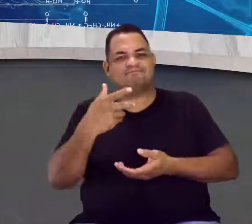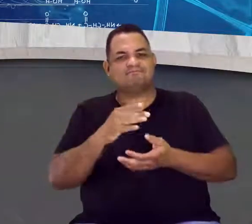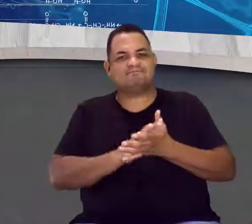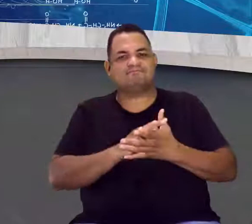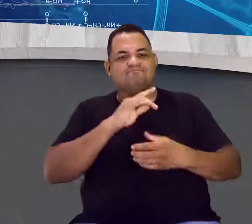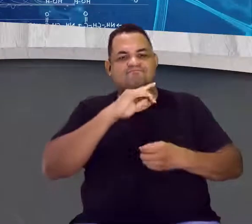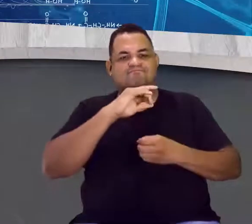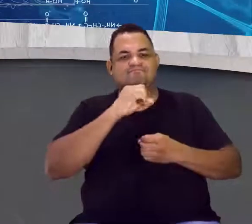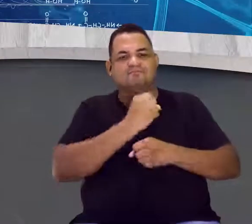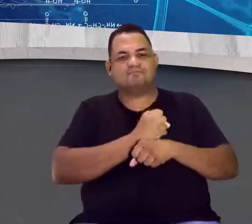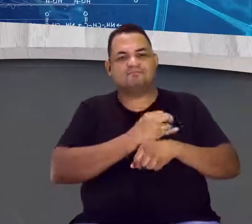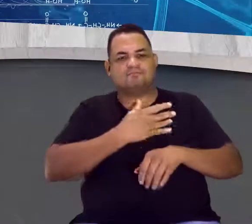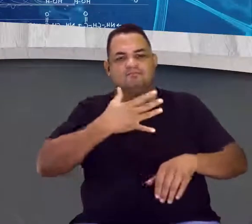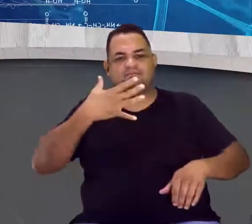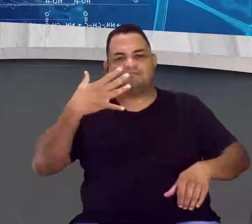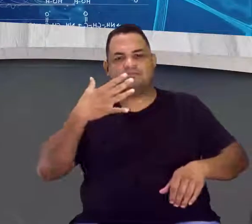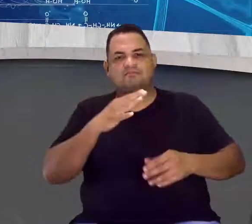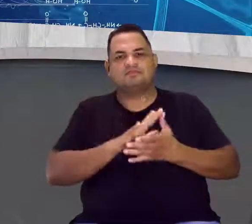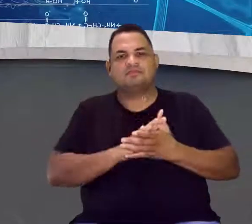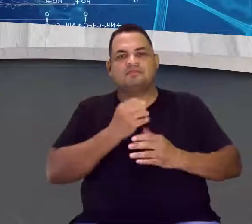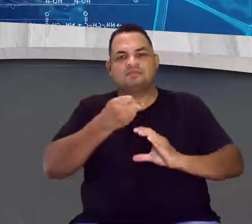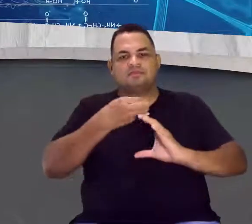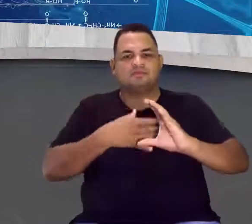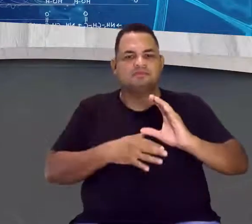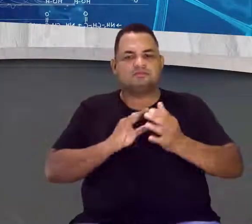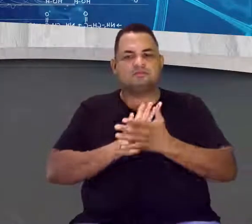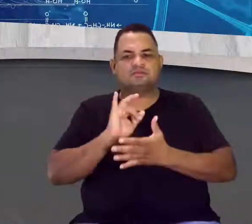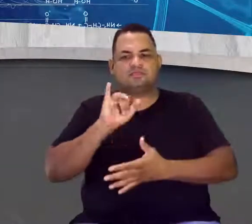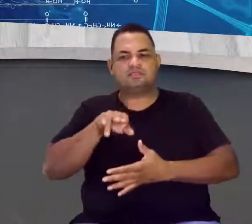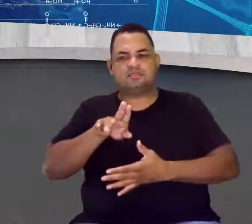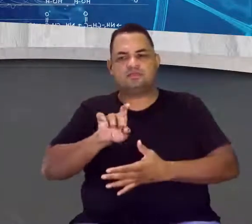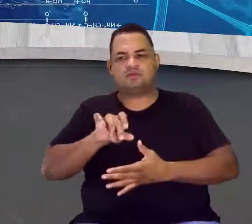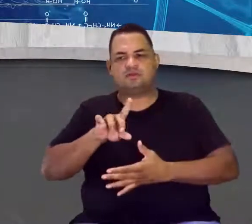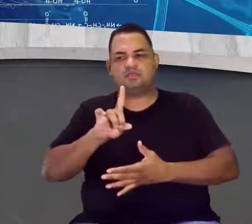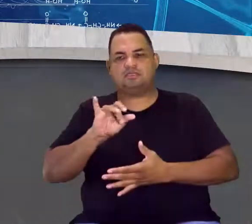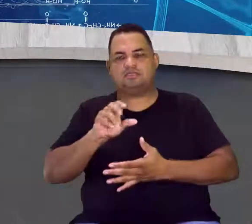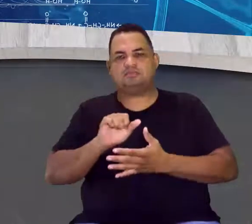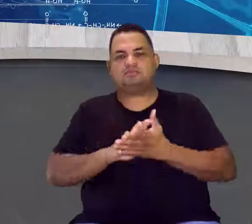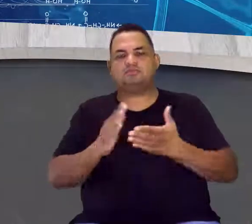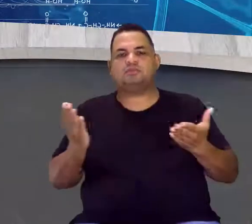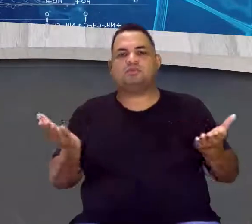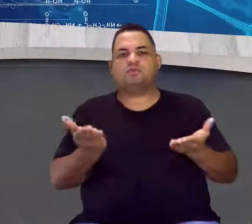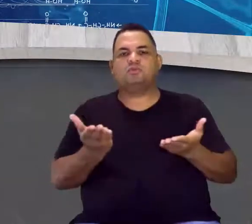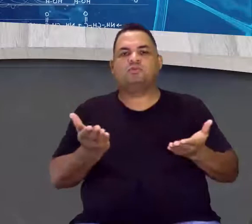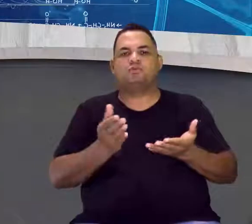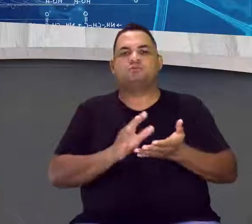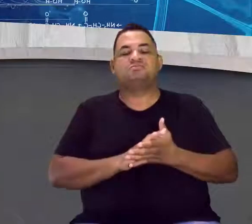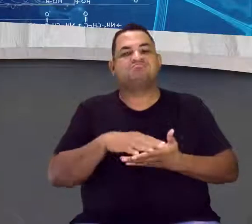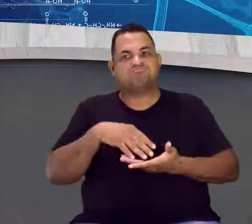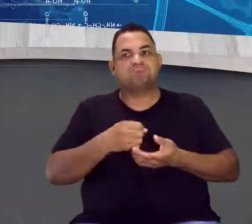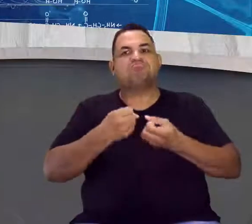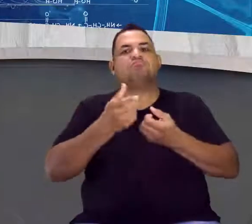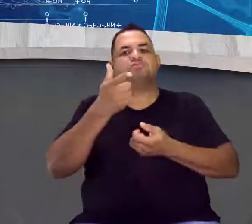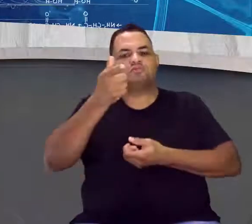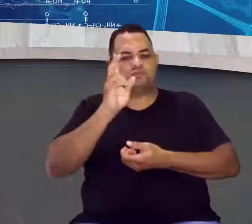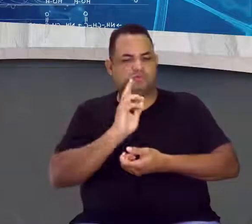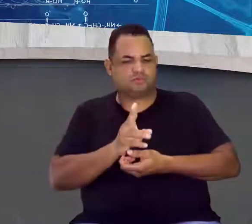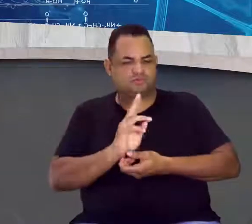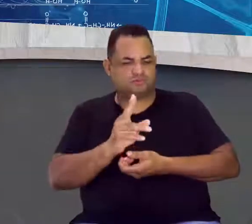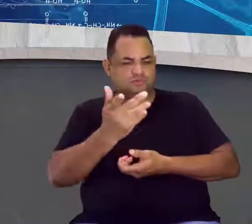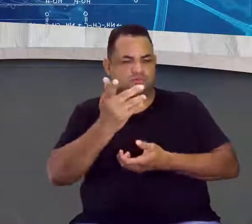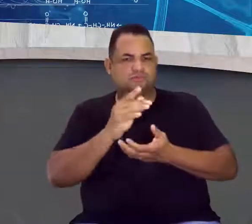os ácidos, que são funções inorgânicas. Hoje nós vamos falar um pouco mais sobre eles para a